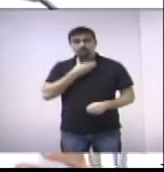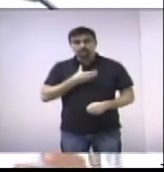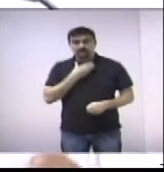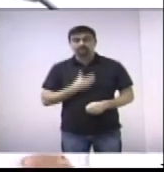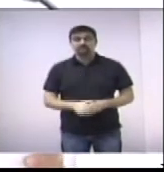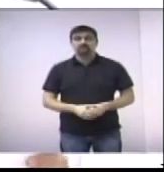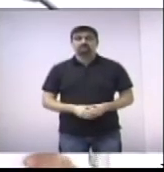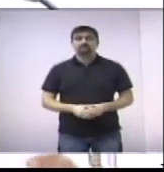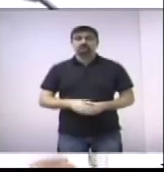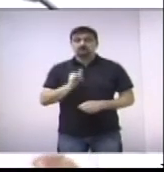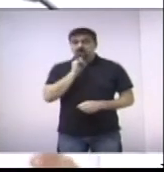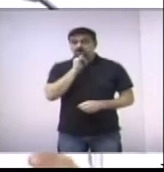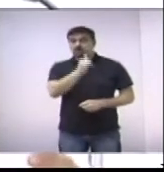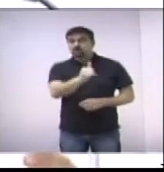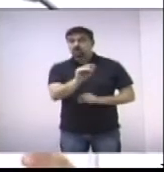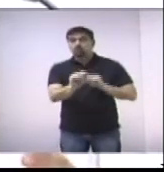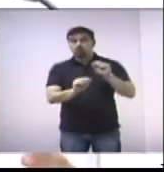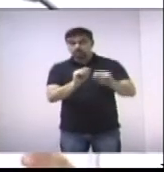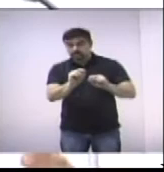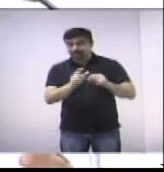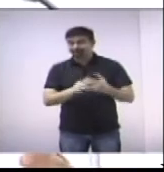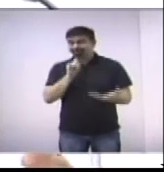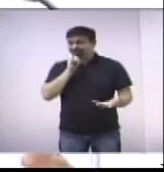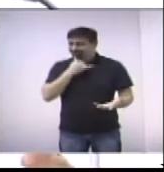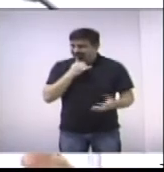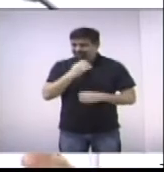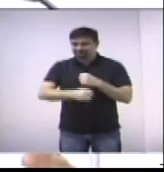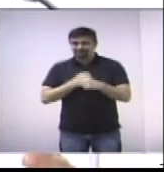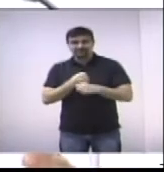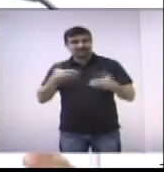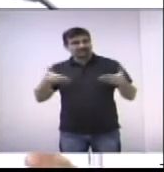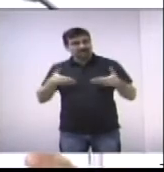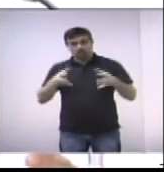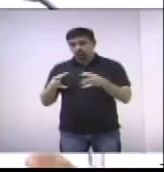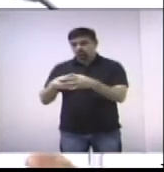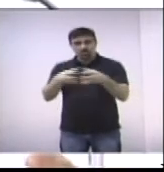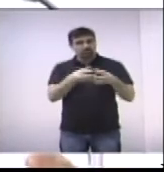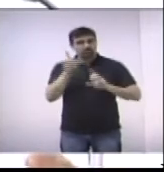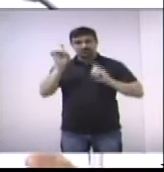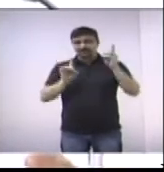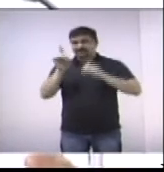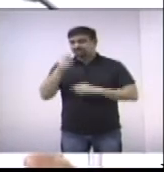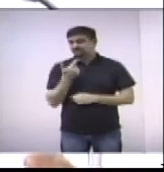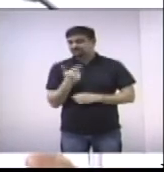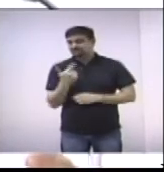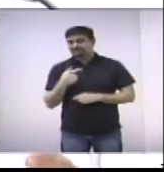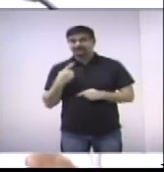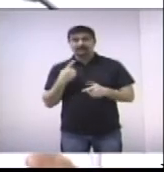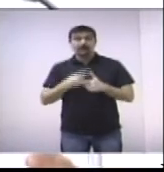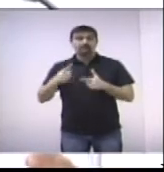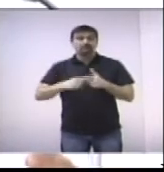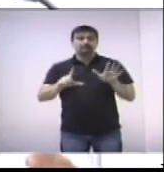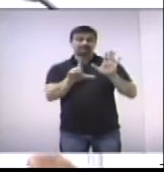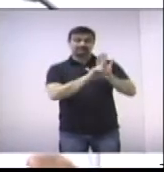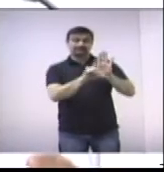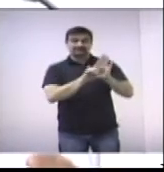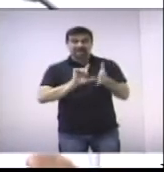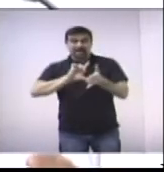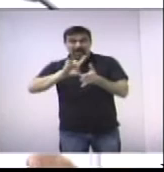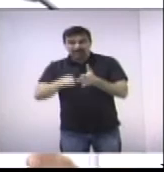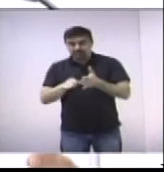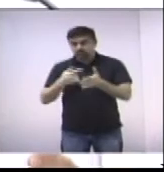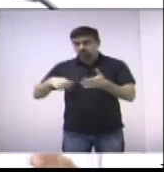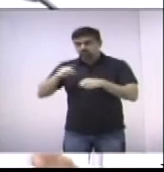Júnior, disse o seguinte: infelizmente, esse ano não teremos nossas escolas devido aos problemas jurídicos, mas acabando o carnaval,